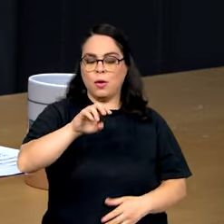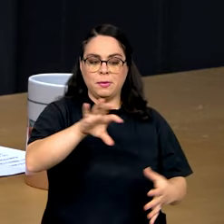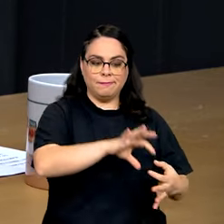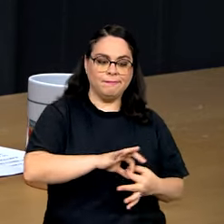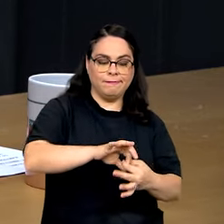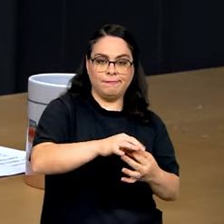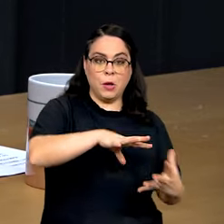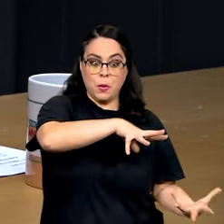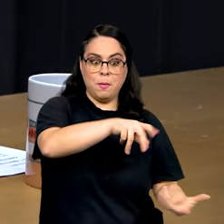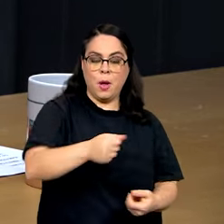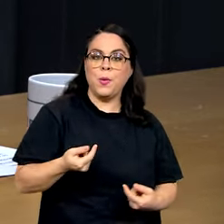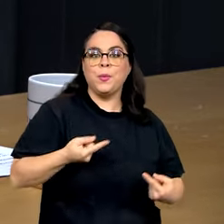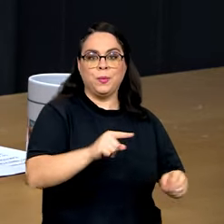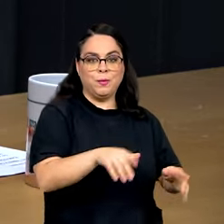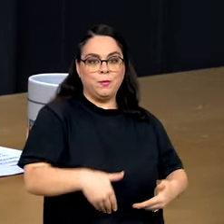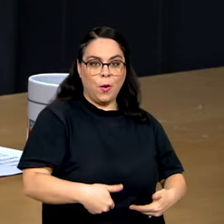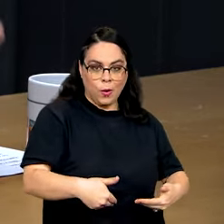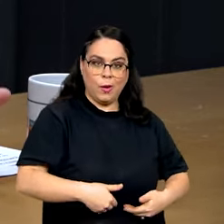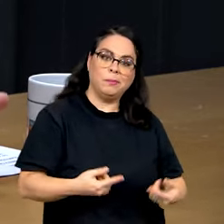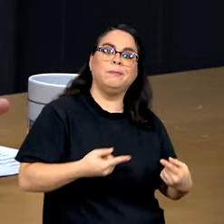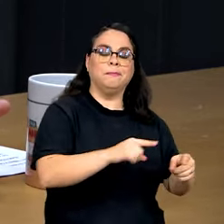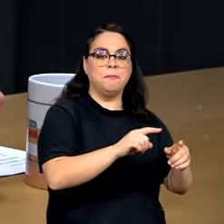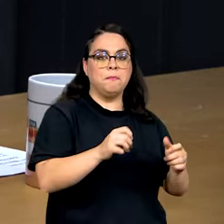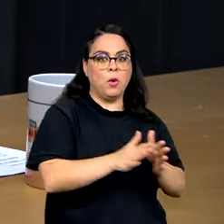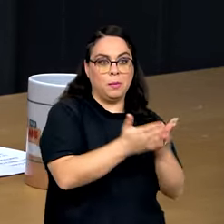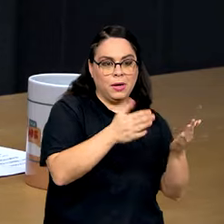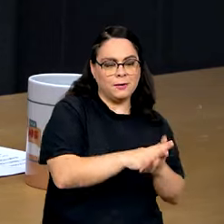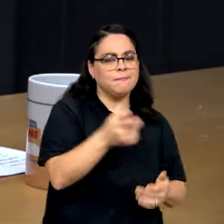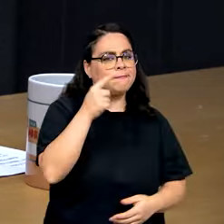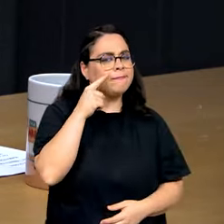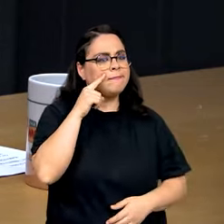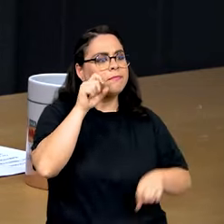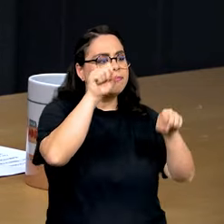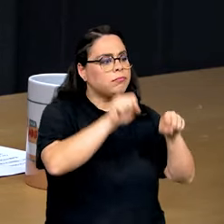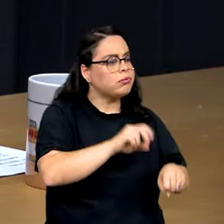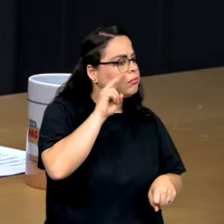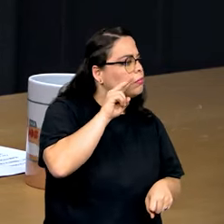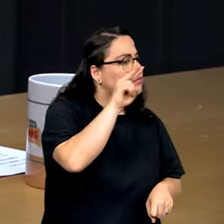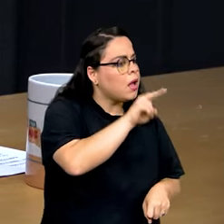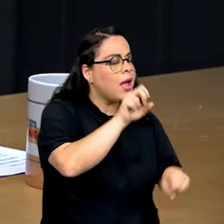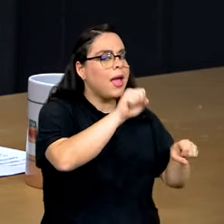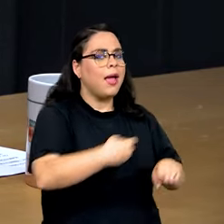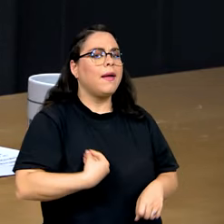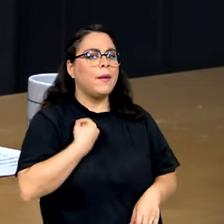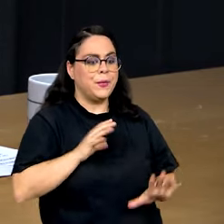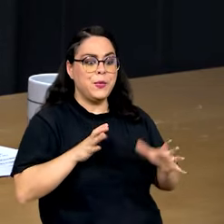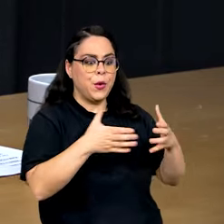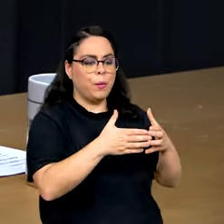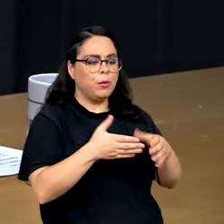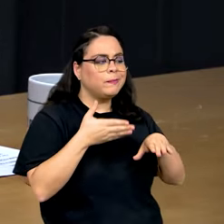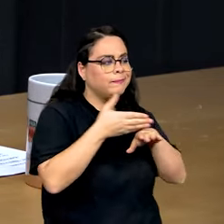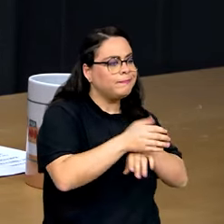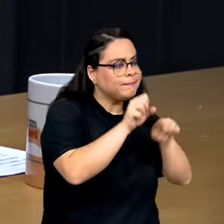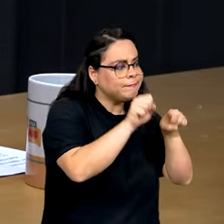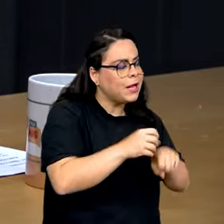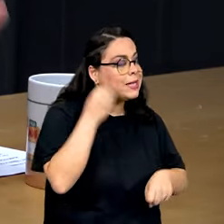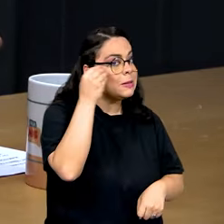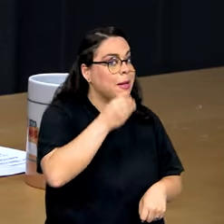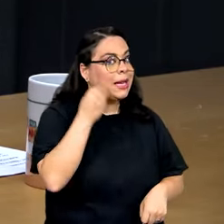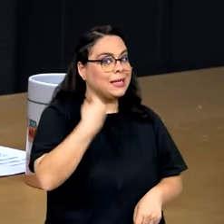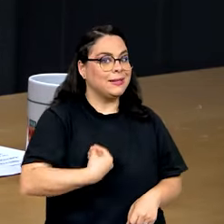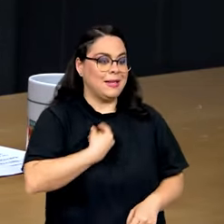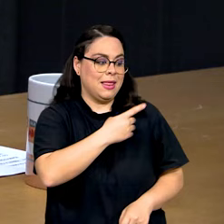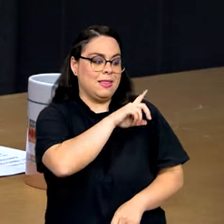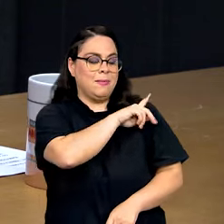pobreza e agora a gente vai ver uma das visitas técnicas em que as delegações puderam conhecer lá em Teresina durante uma